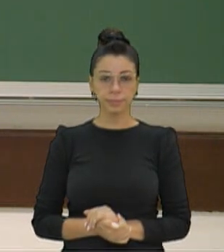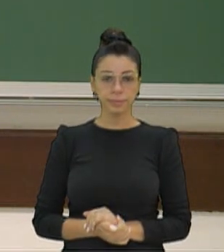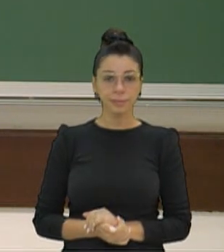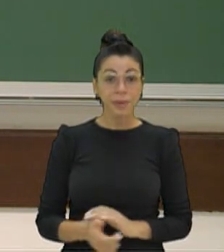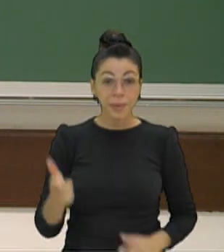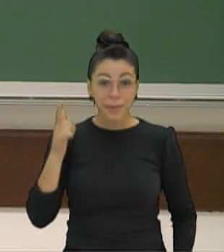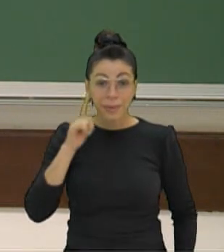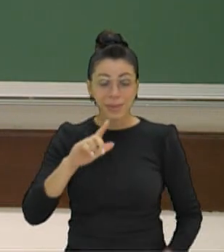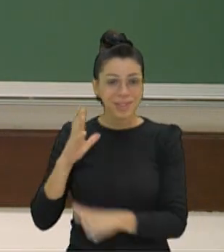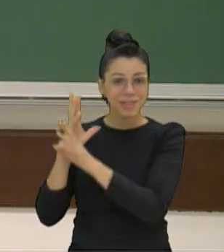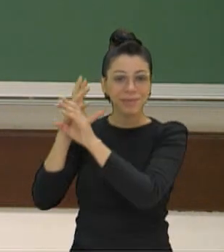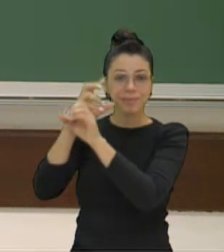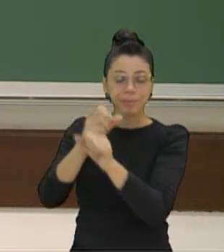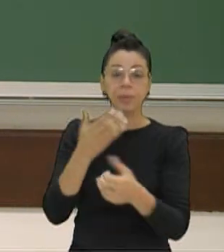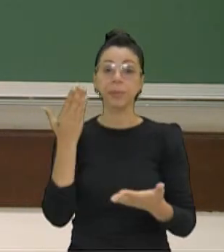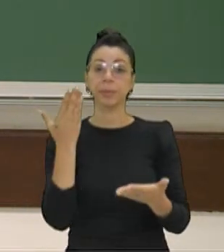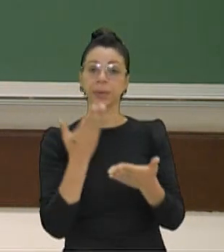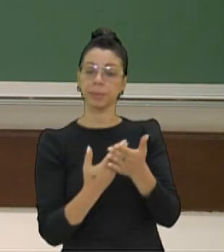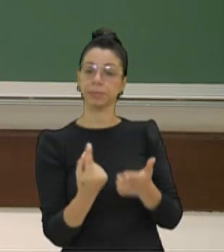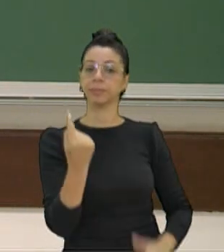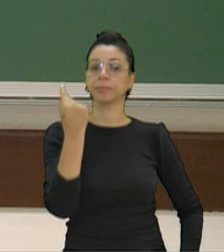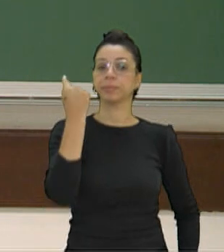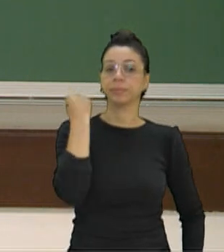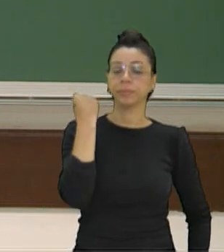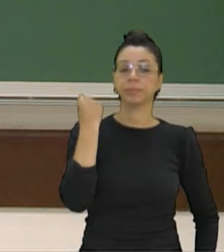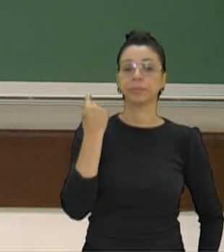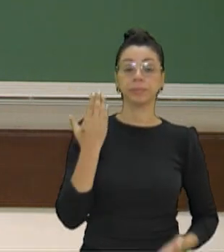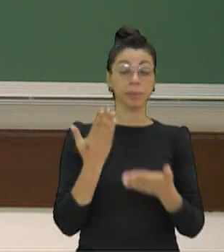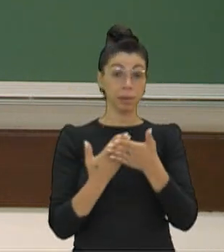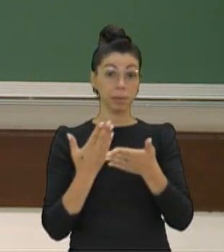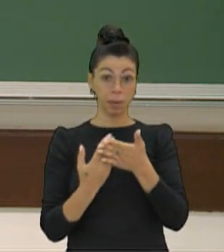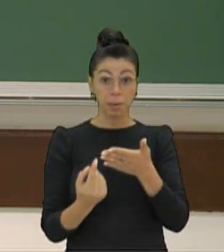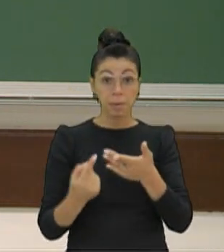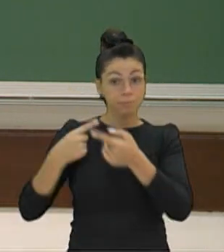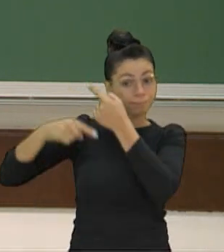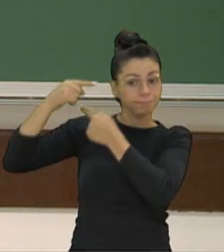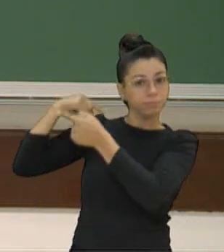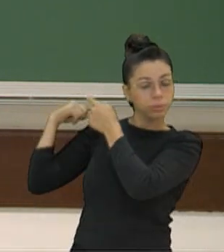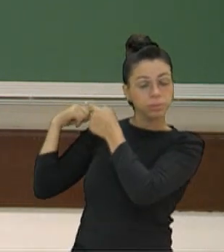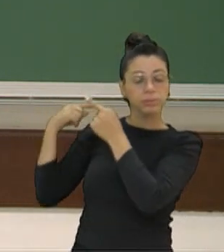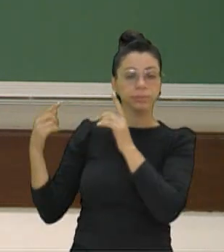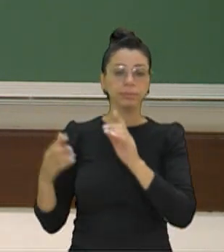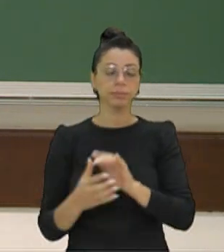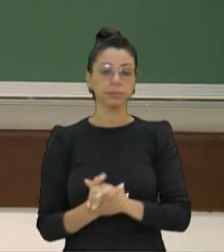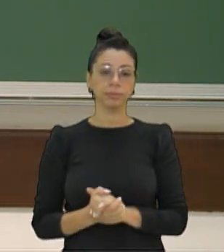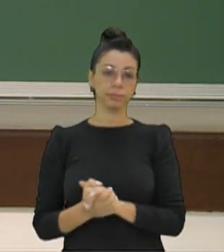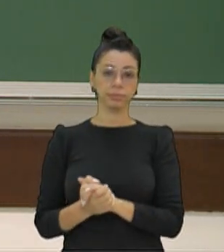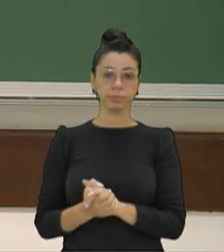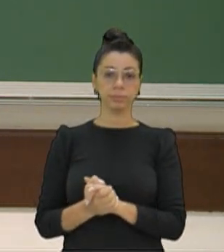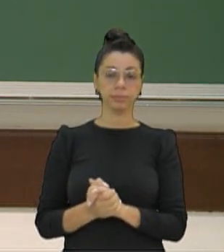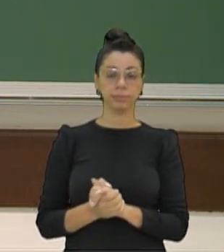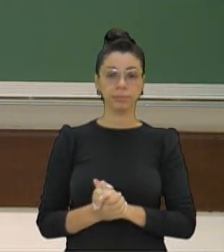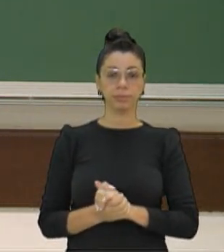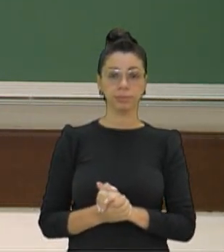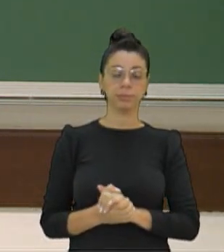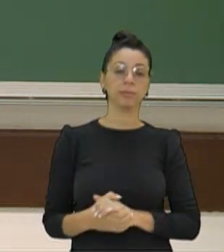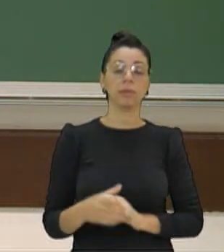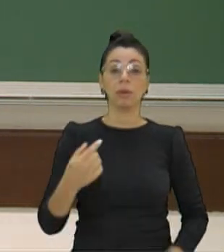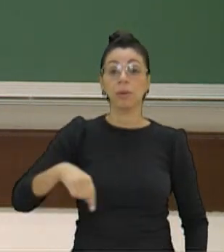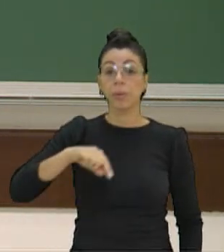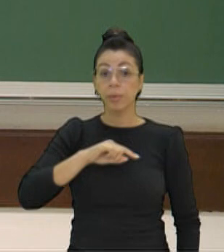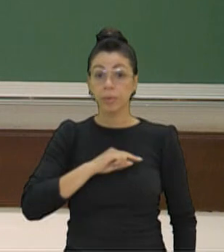Conseguiu lembrar? Então, nas aulas passadas, aliás, não foi só em uma, nós falamos que o